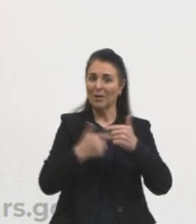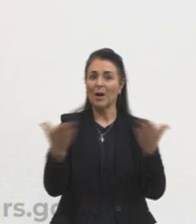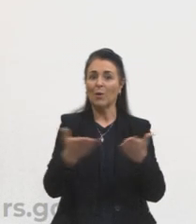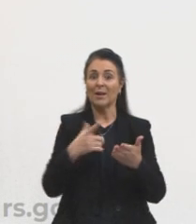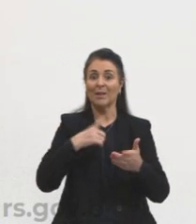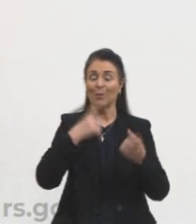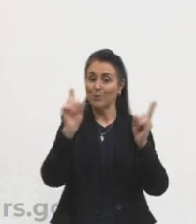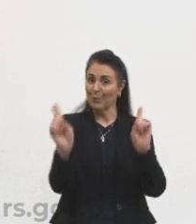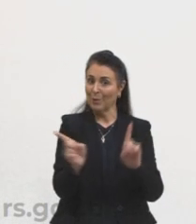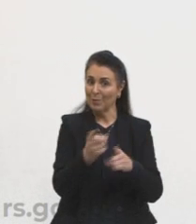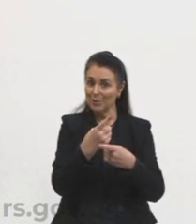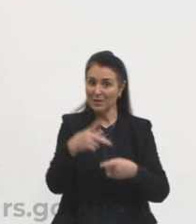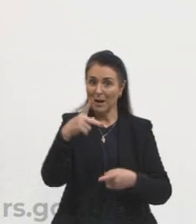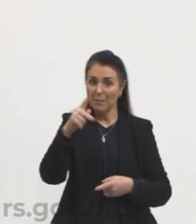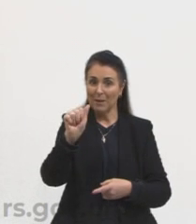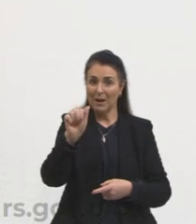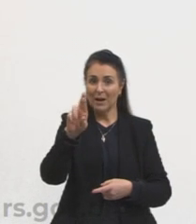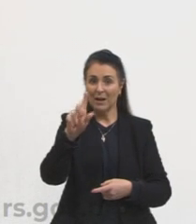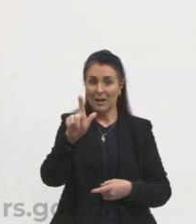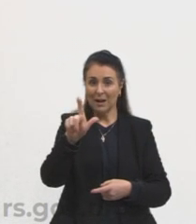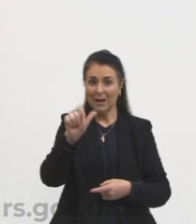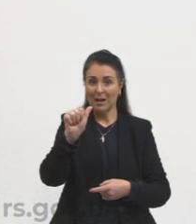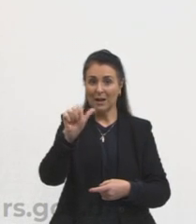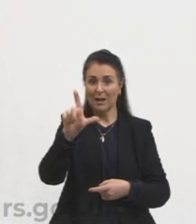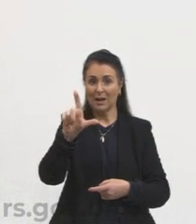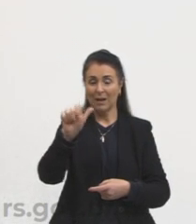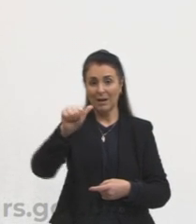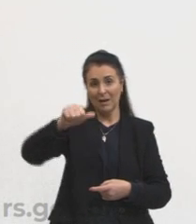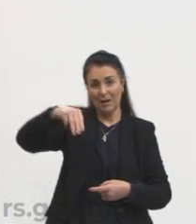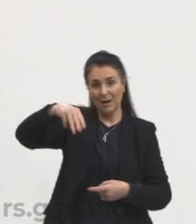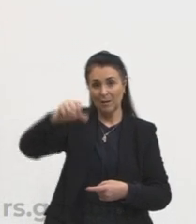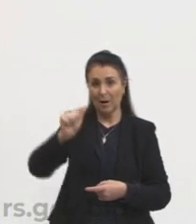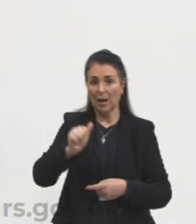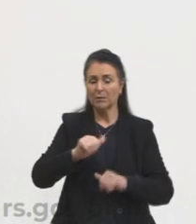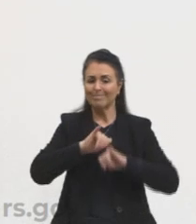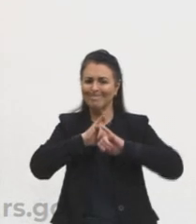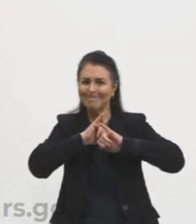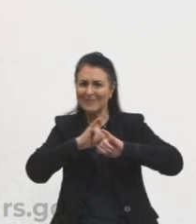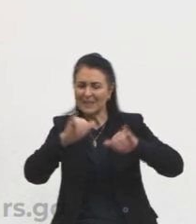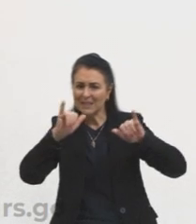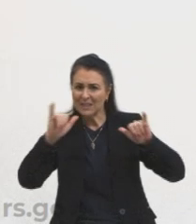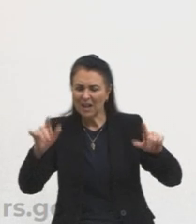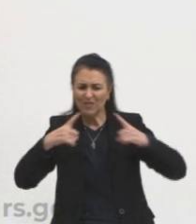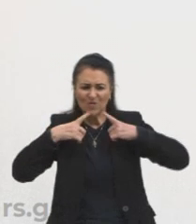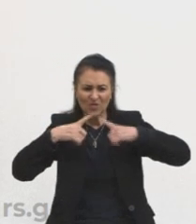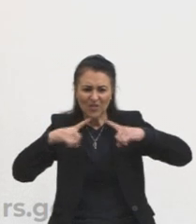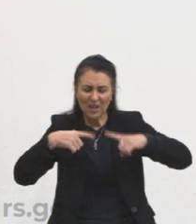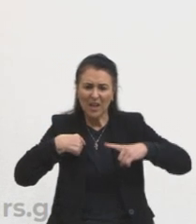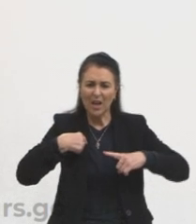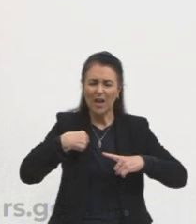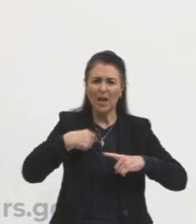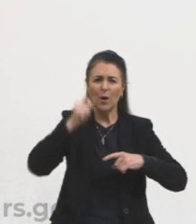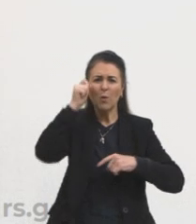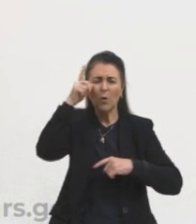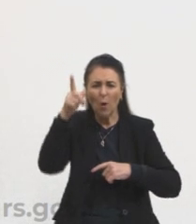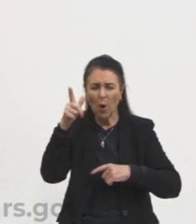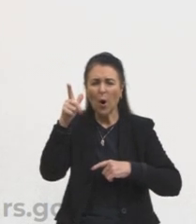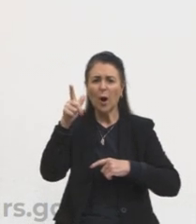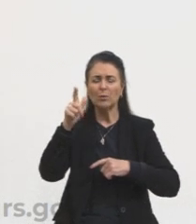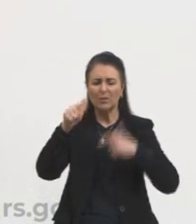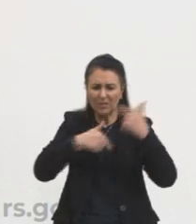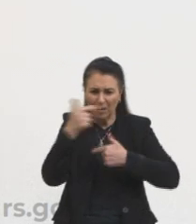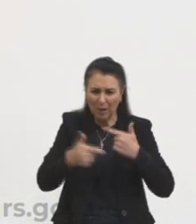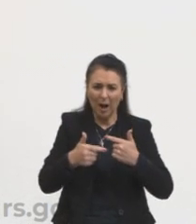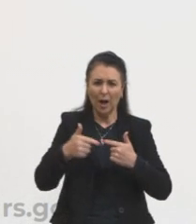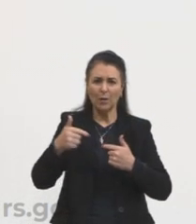dos Paralamas né Capitão indústria e que ele faz essa denúncia né Tipo eu acordo para trabalhar o durmo para trabalhar